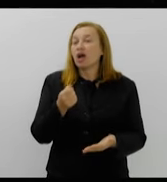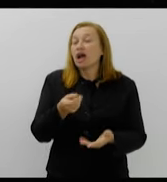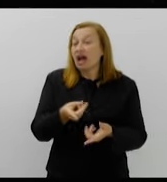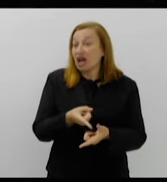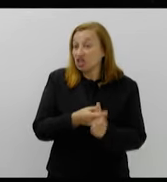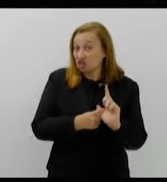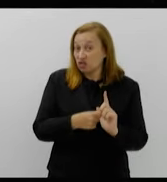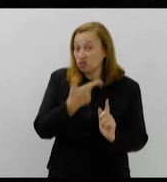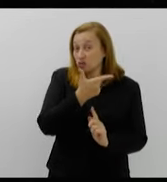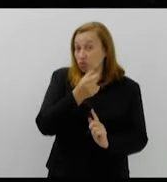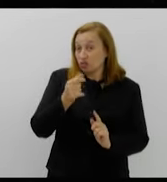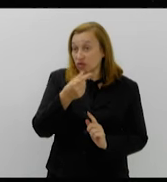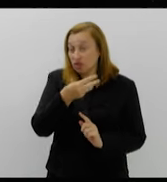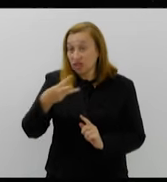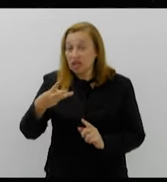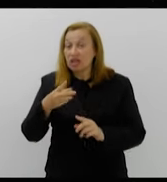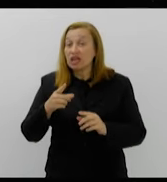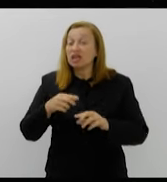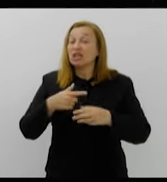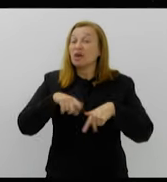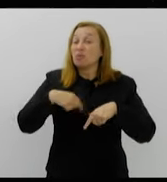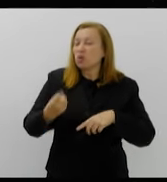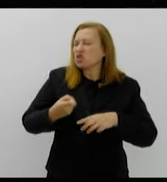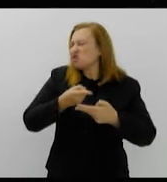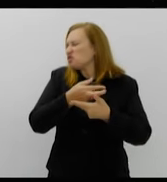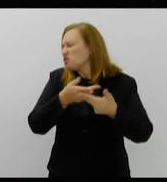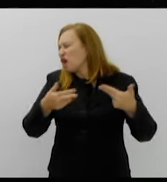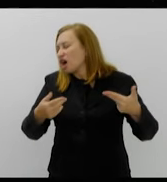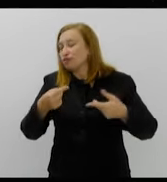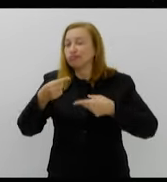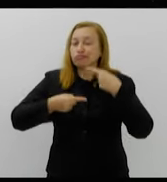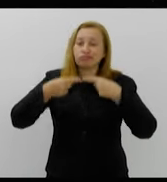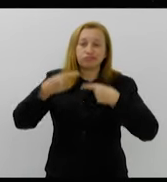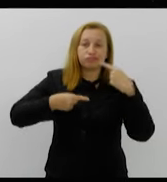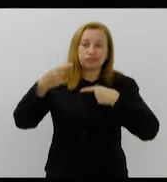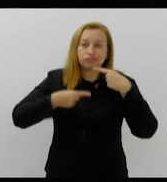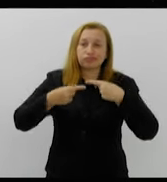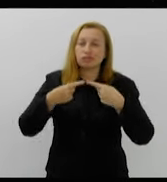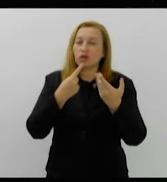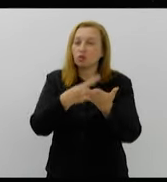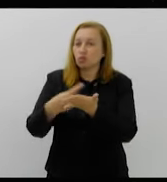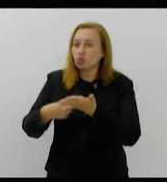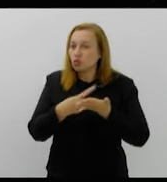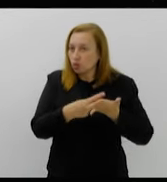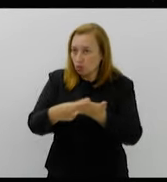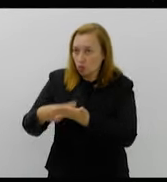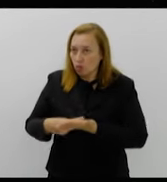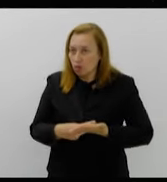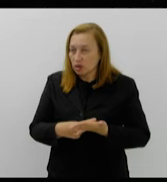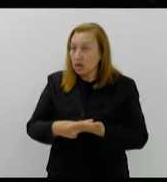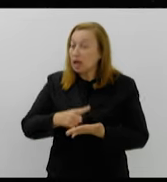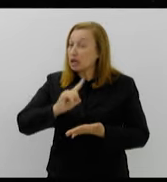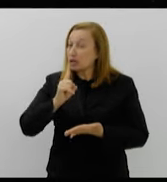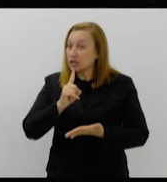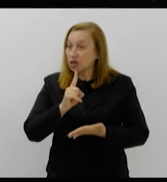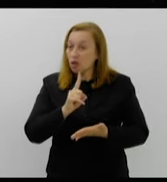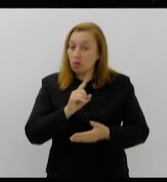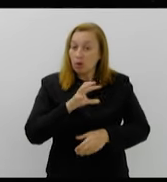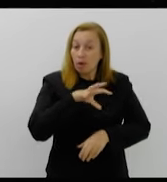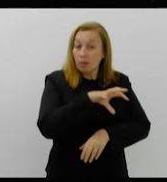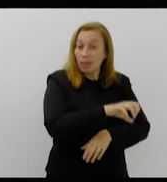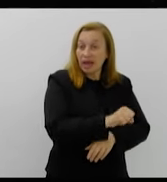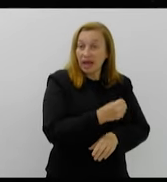depois de muito debate foi feito um acordo que não se mexeria